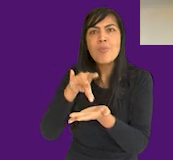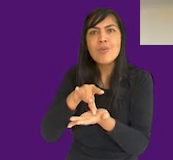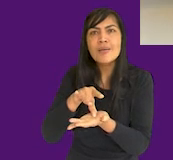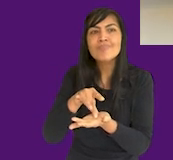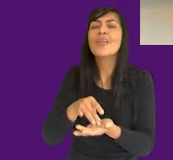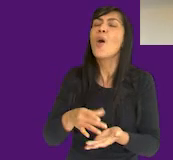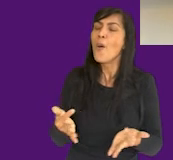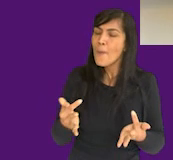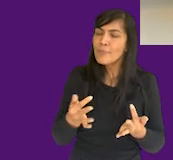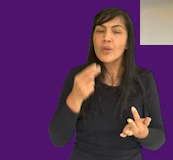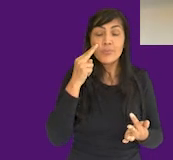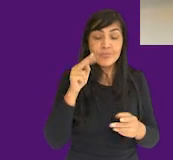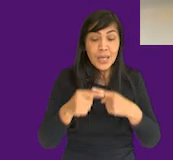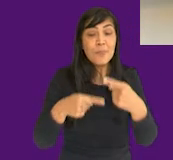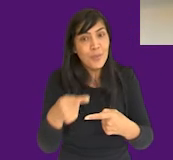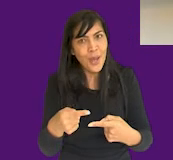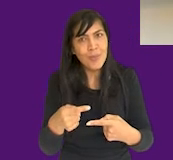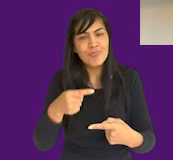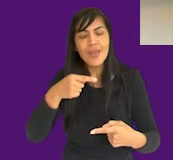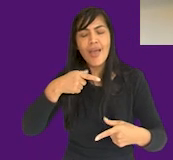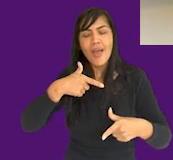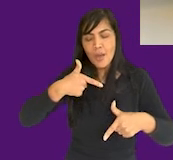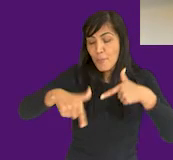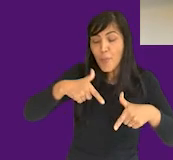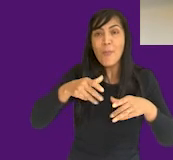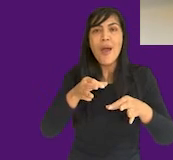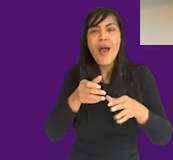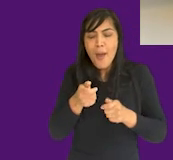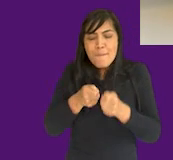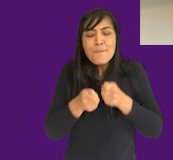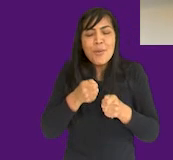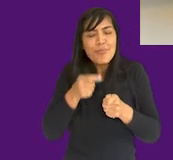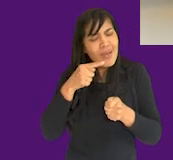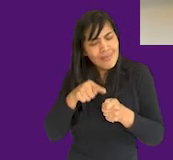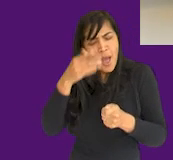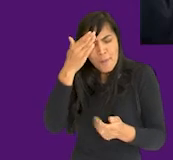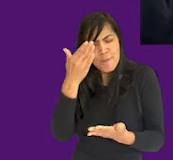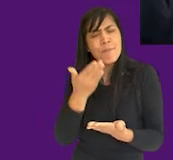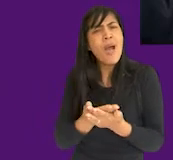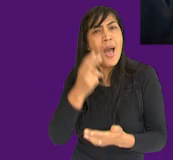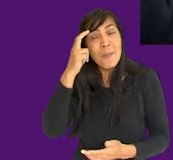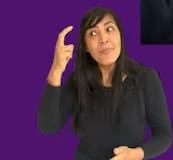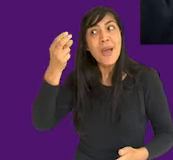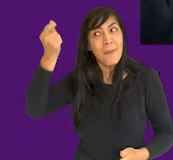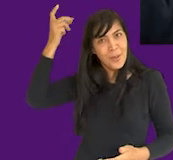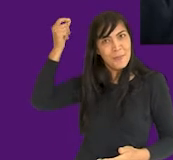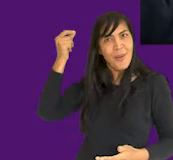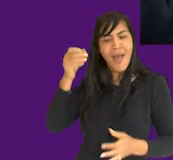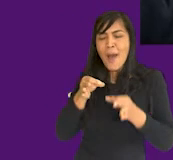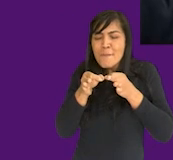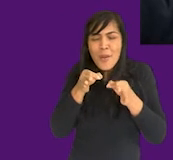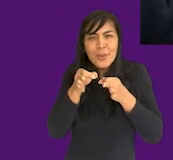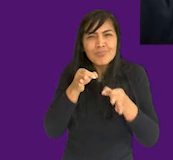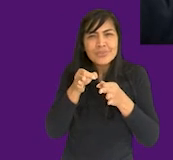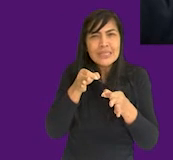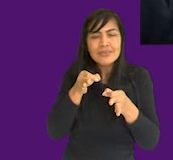finalmente a gente vai trabalhar com os casos de negócio e aqui temos a confiança que as ideias que